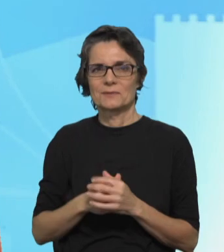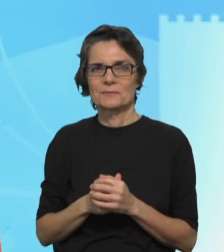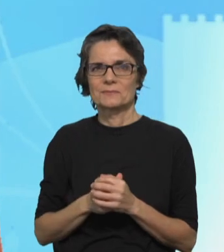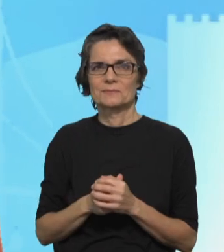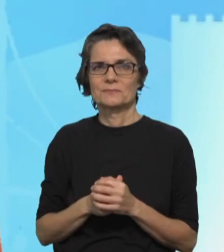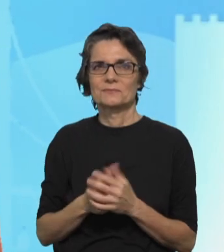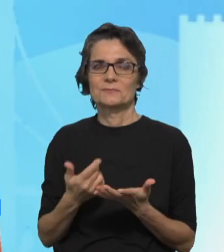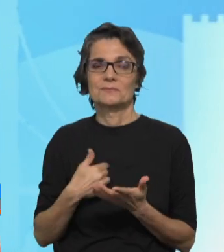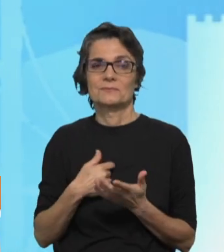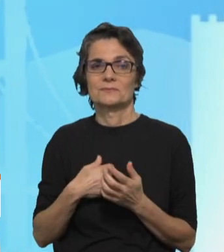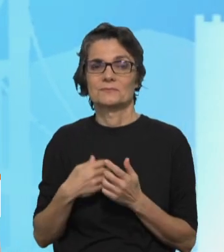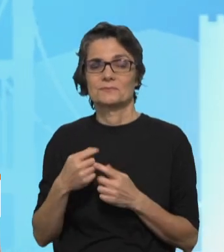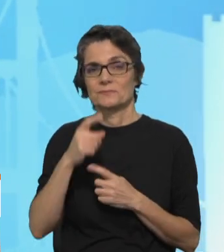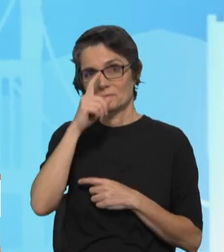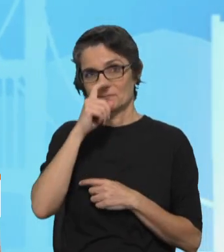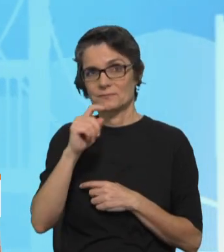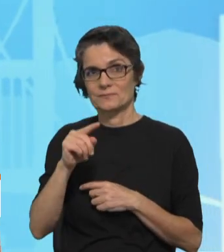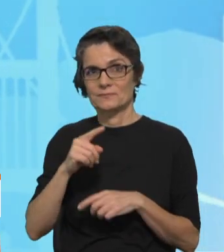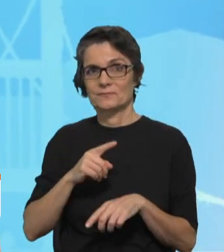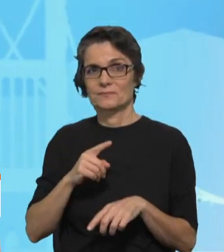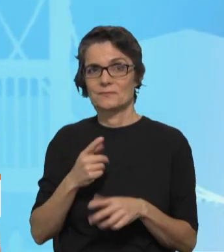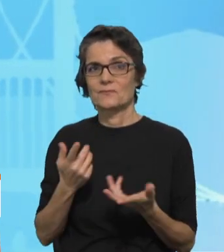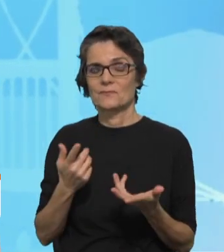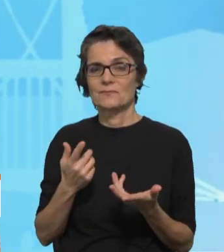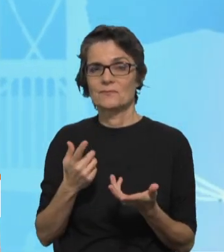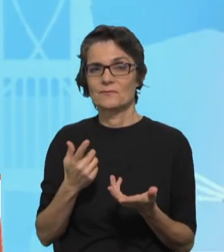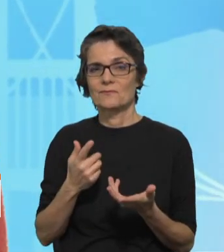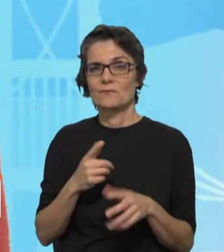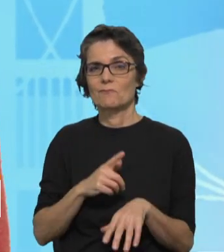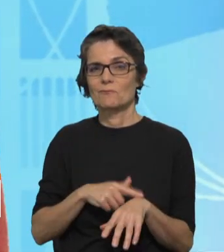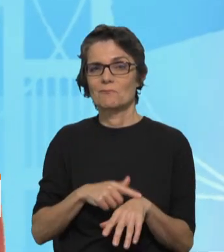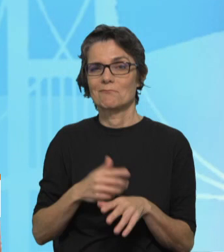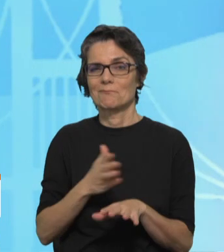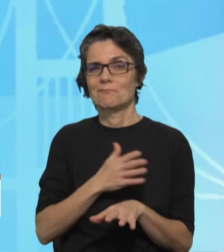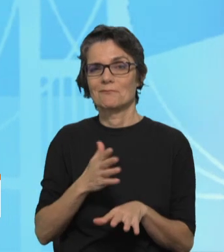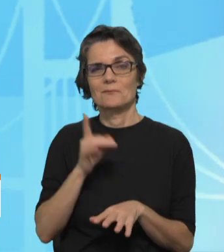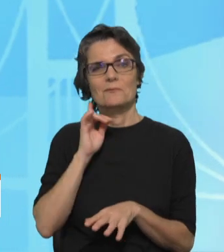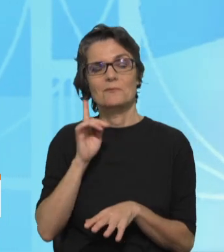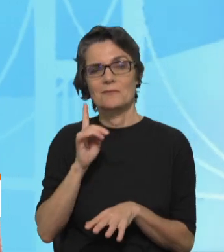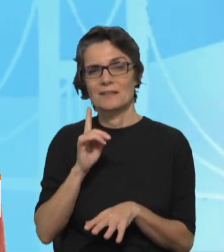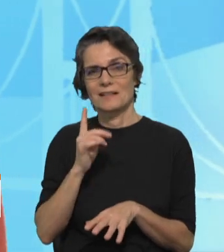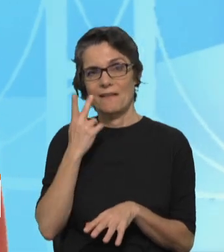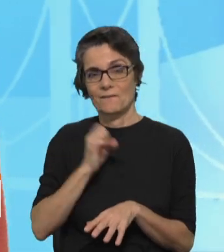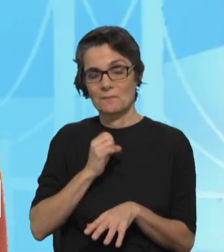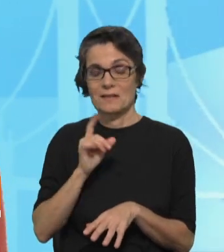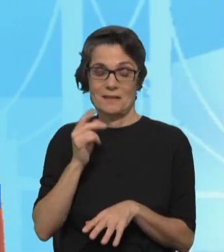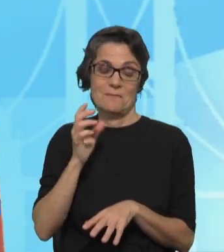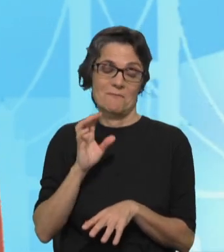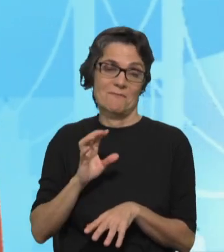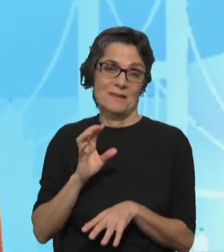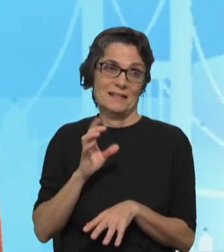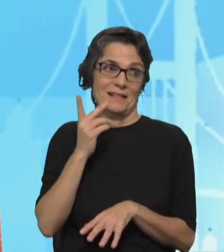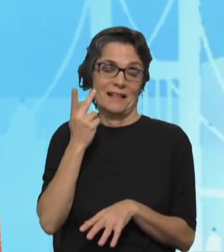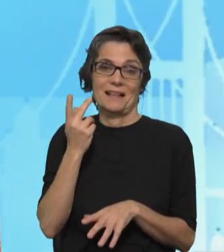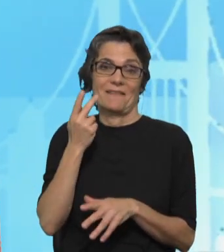Bom, foi um tempo muito importante na minha vida e na vida do país. A primeira